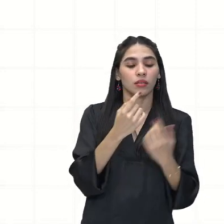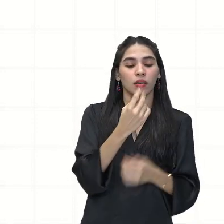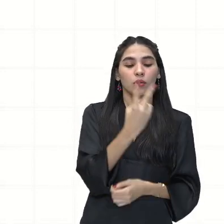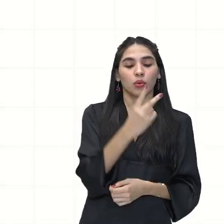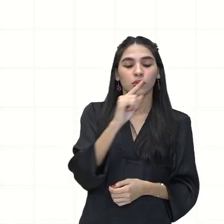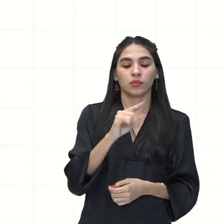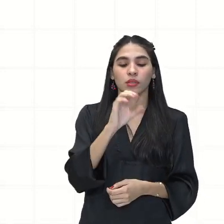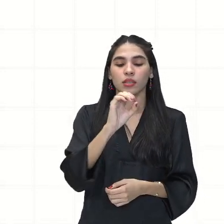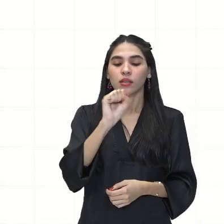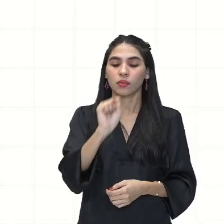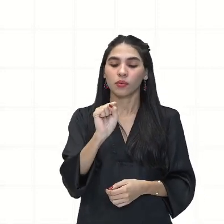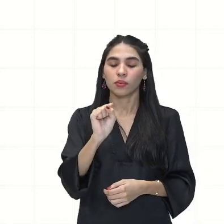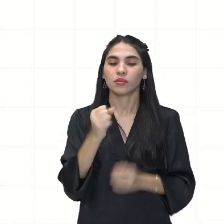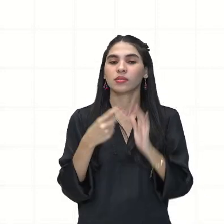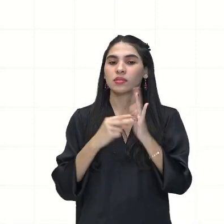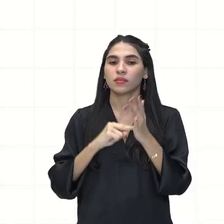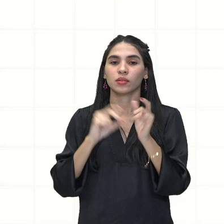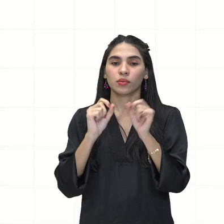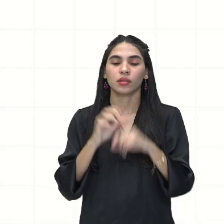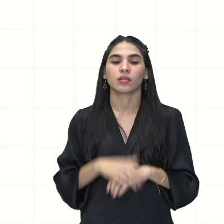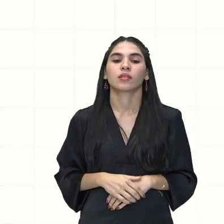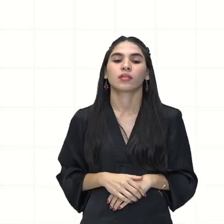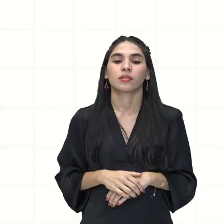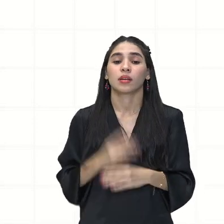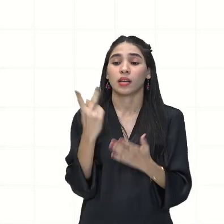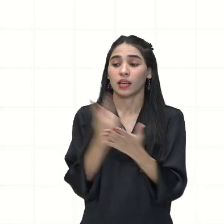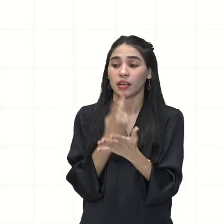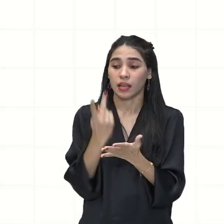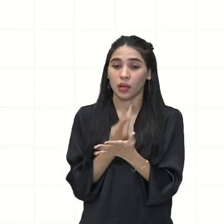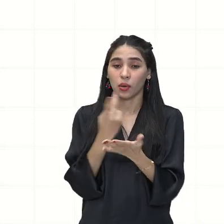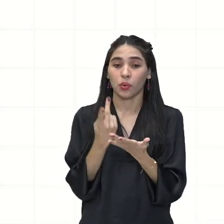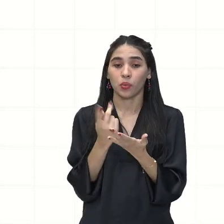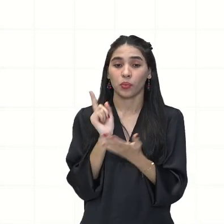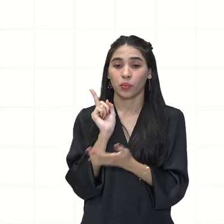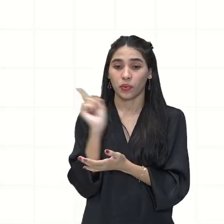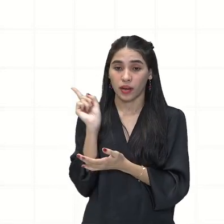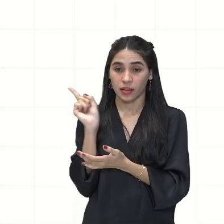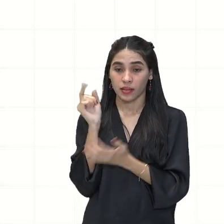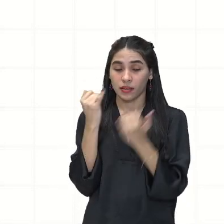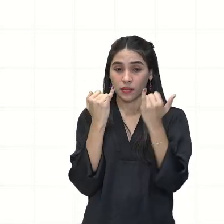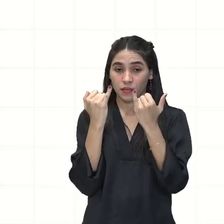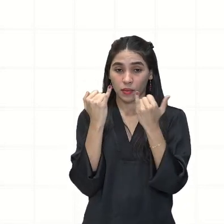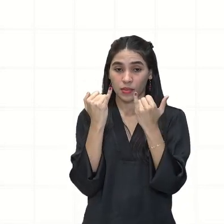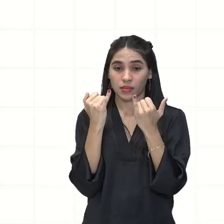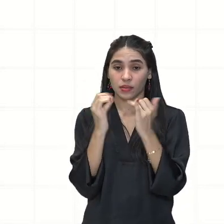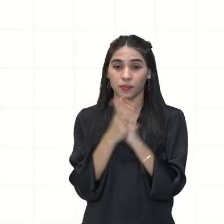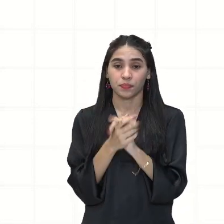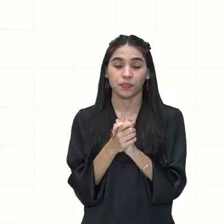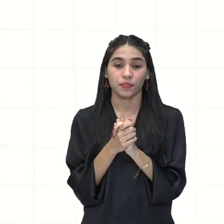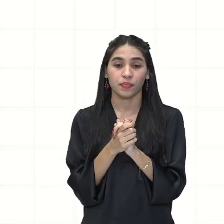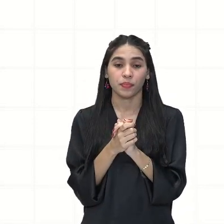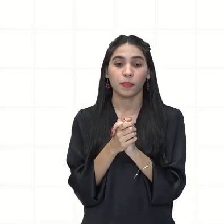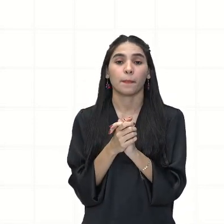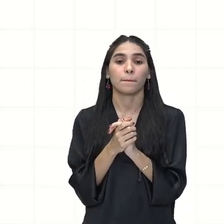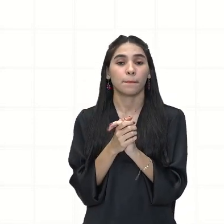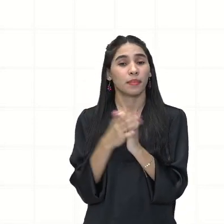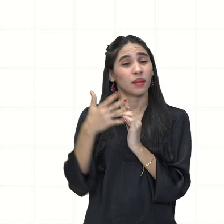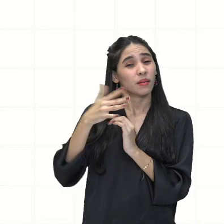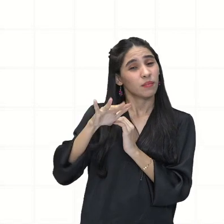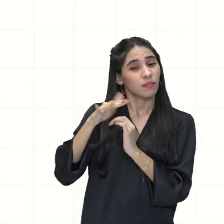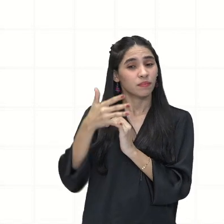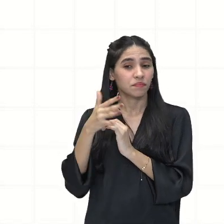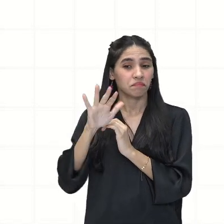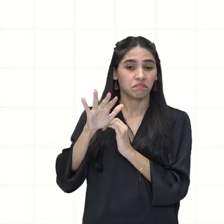2,8, significa que o erro de tratamento dessa informação, ele é mais ou